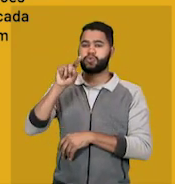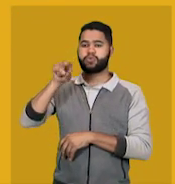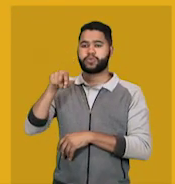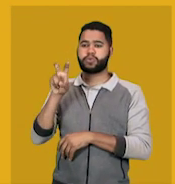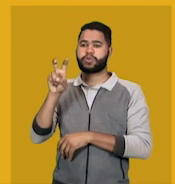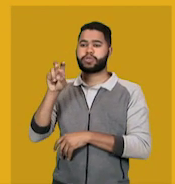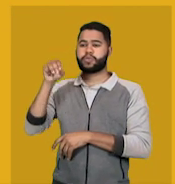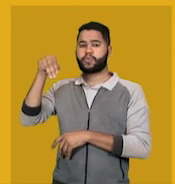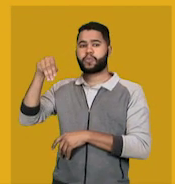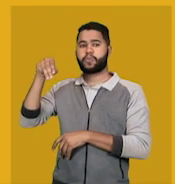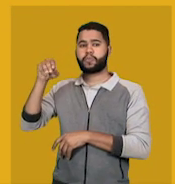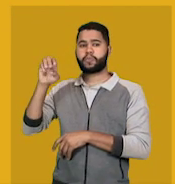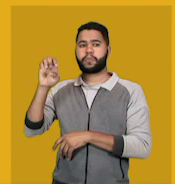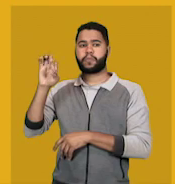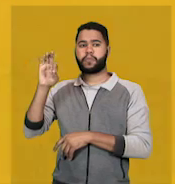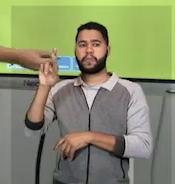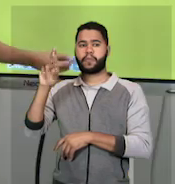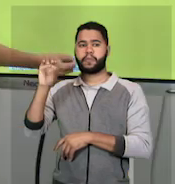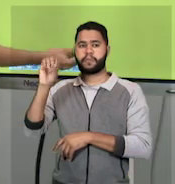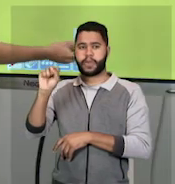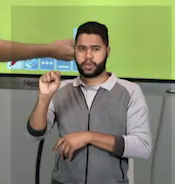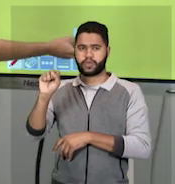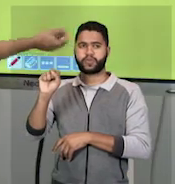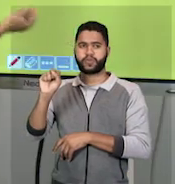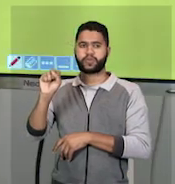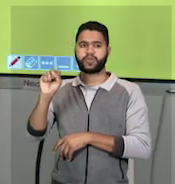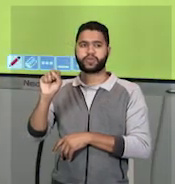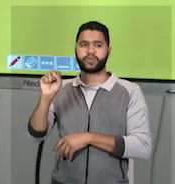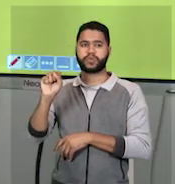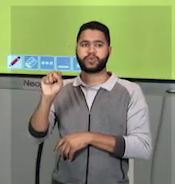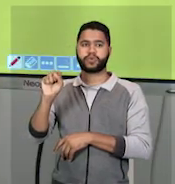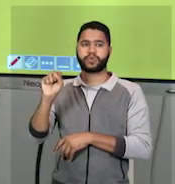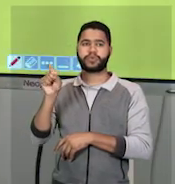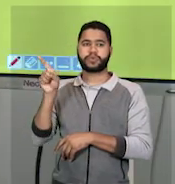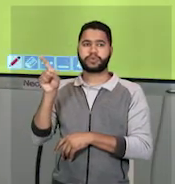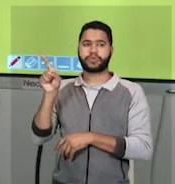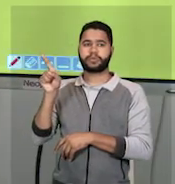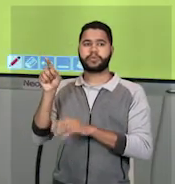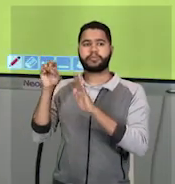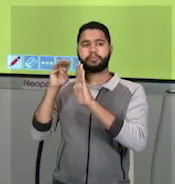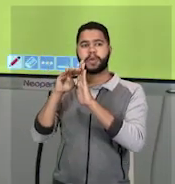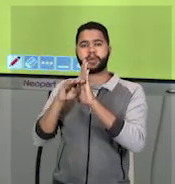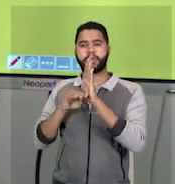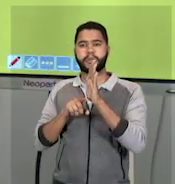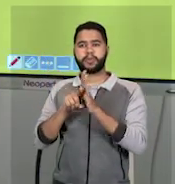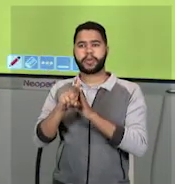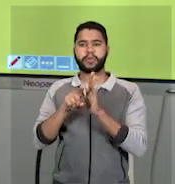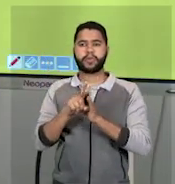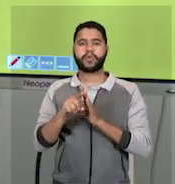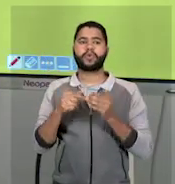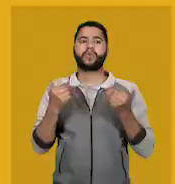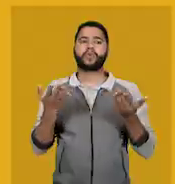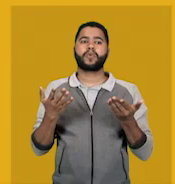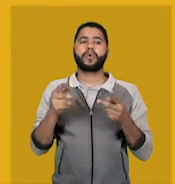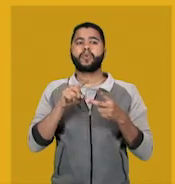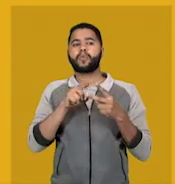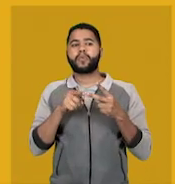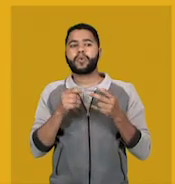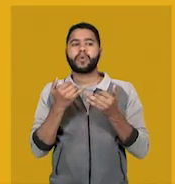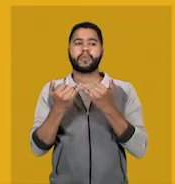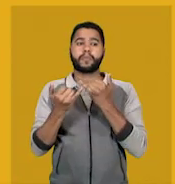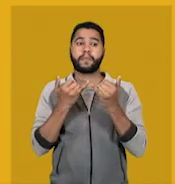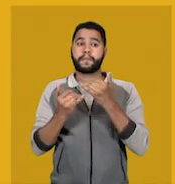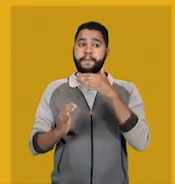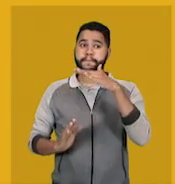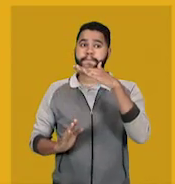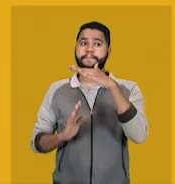as seguintes. Ele quer faz as seguintes perguntas: quais os ângulos aproximados